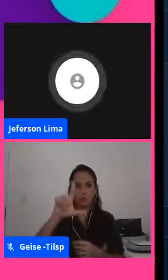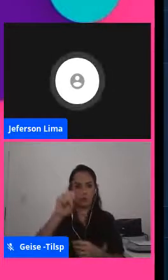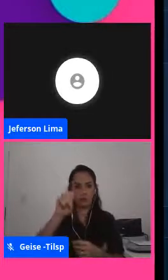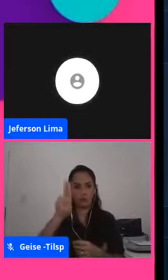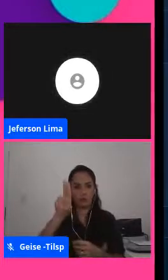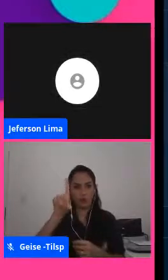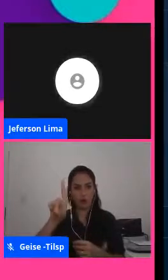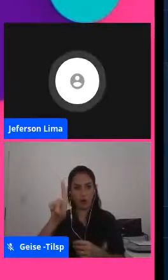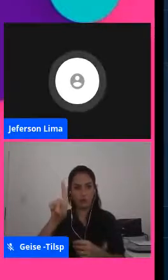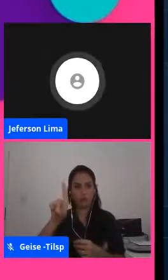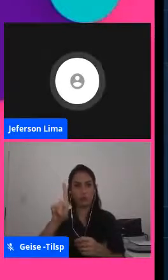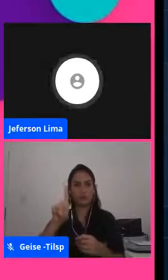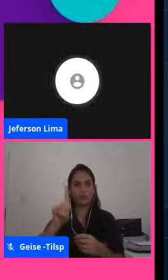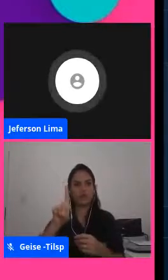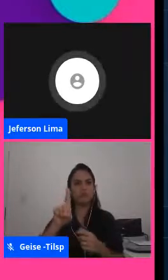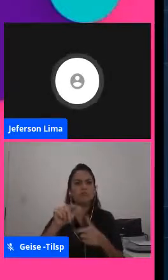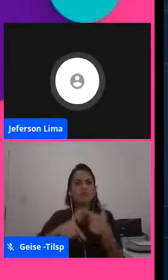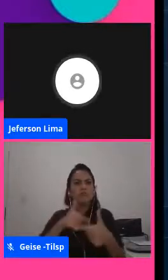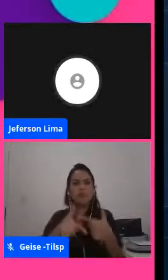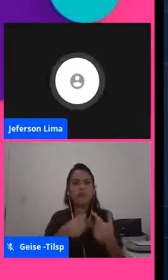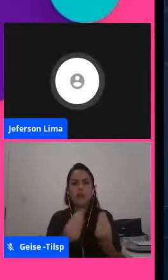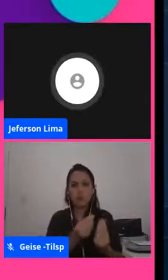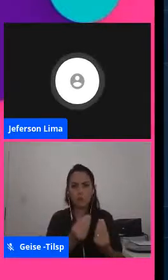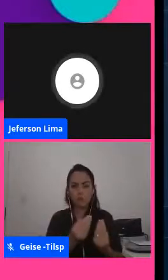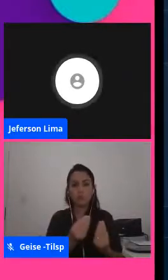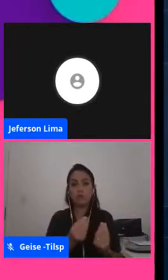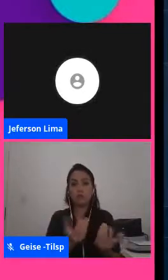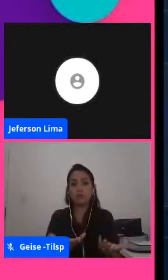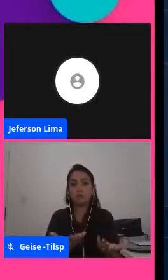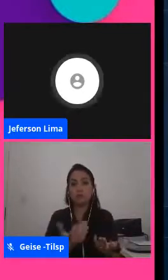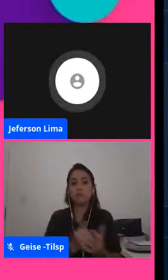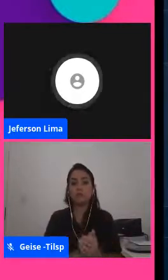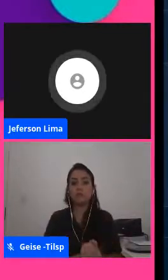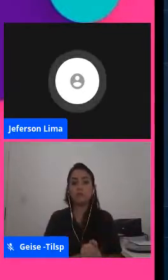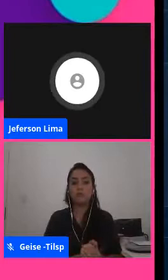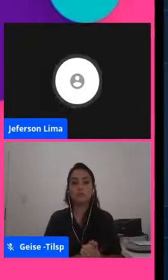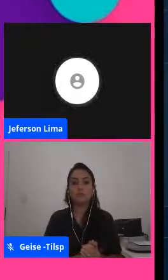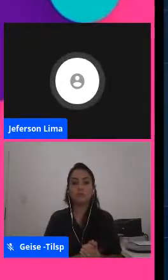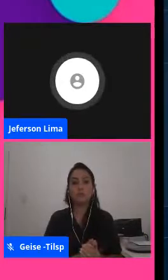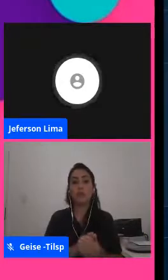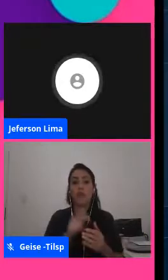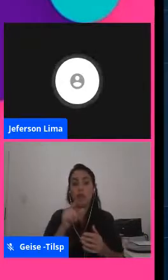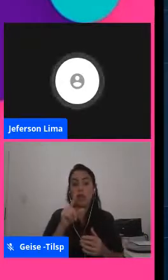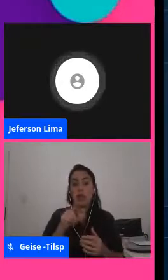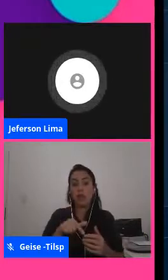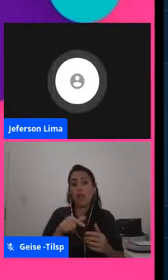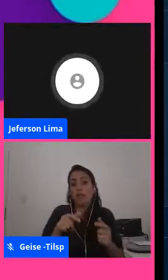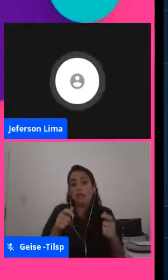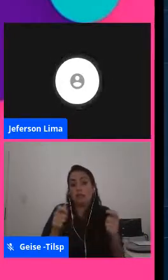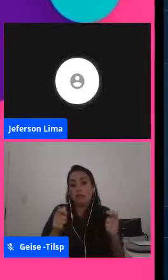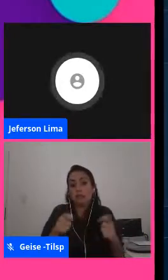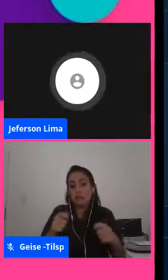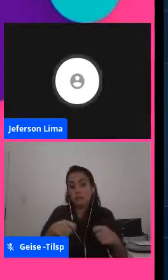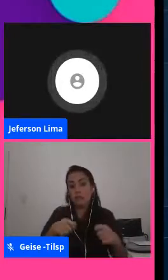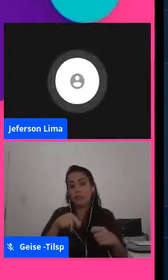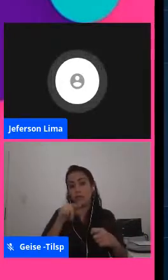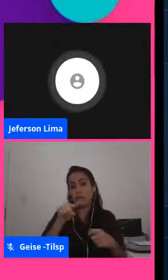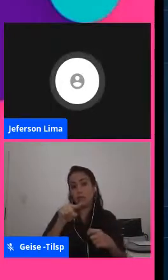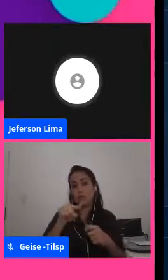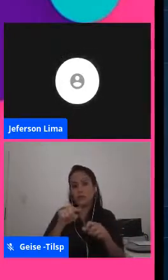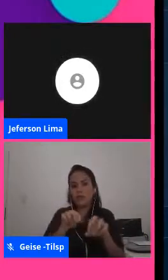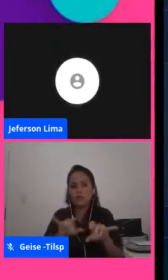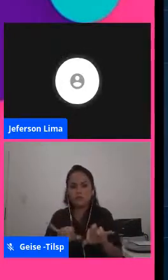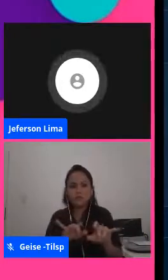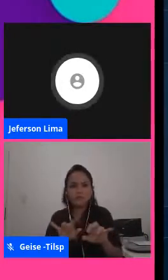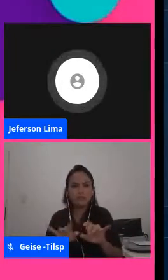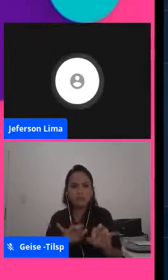Cloud Functions, elas são um recurso onde a gente é capaz de enviar, ou melhor, a gente é capaz de enviar não, a gente é capaz de